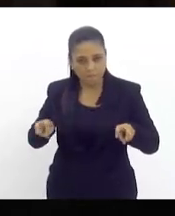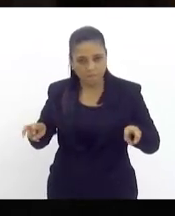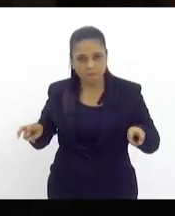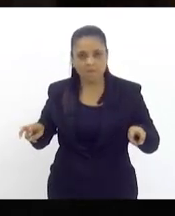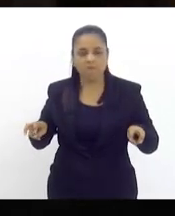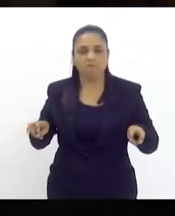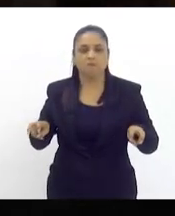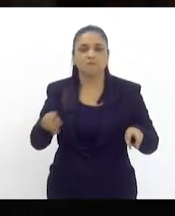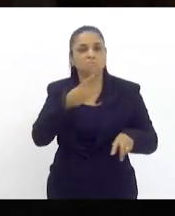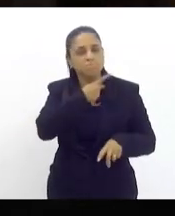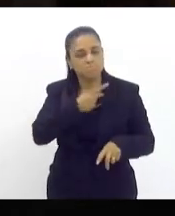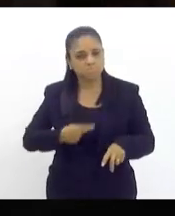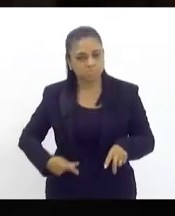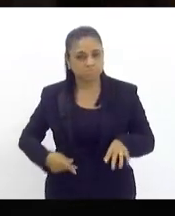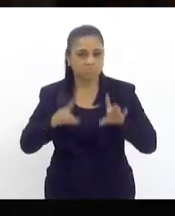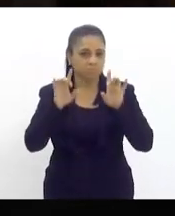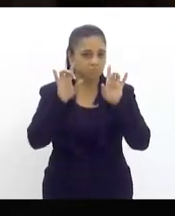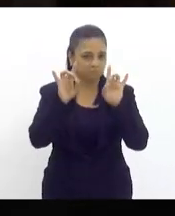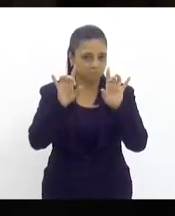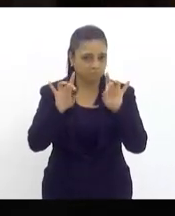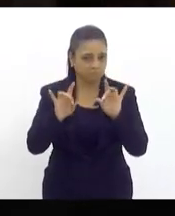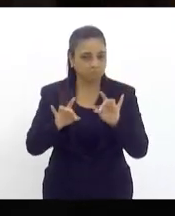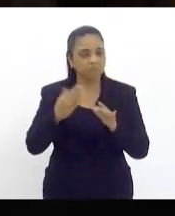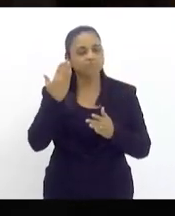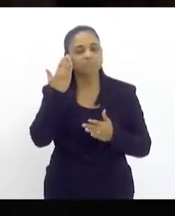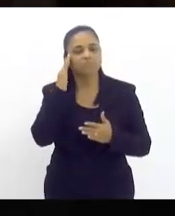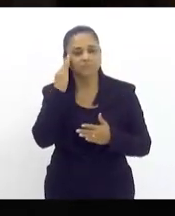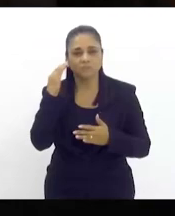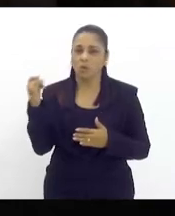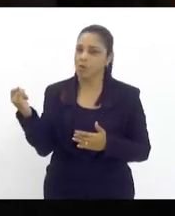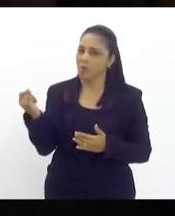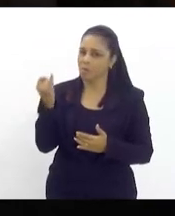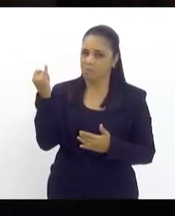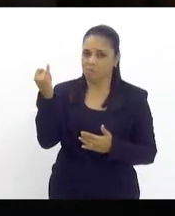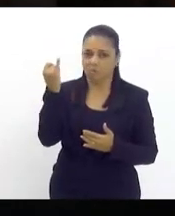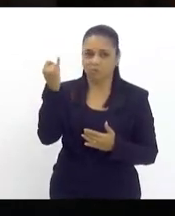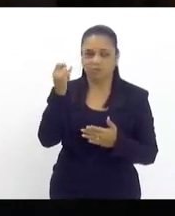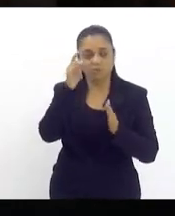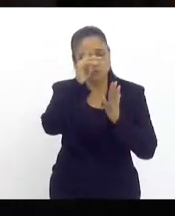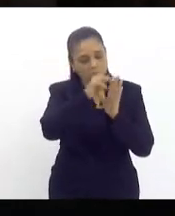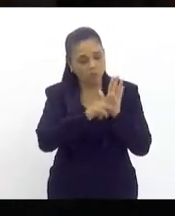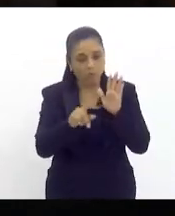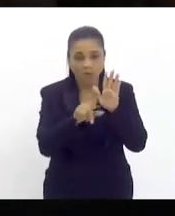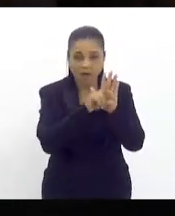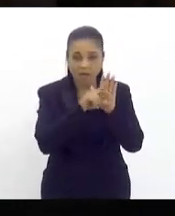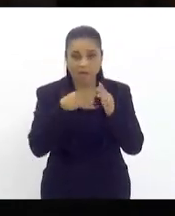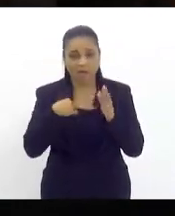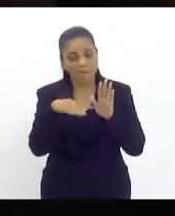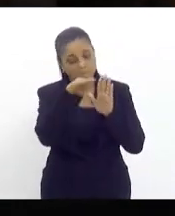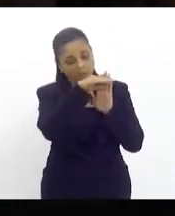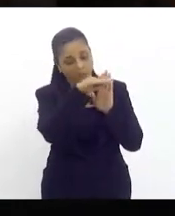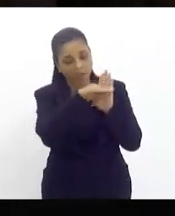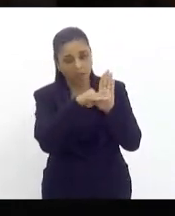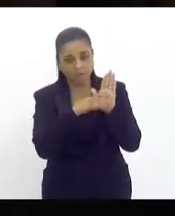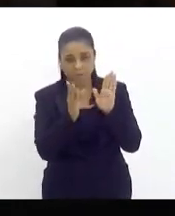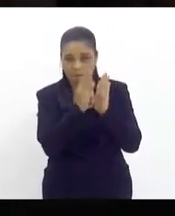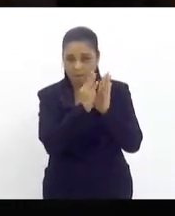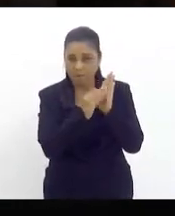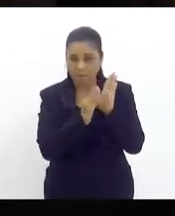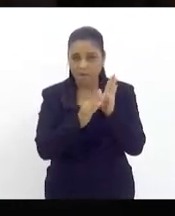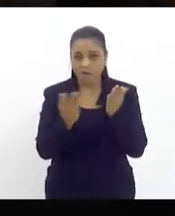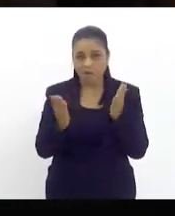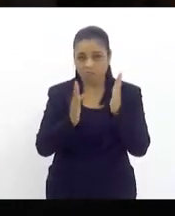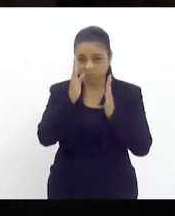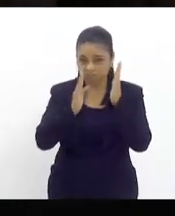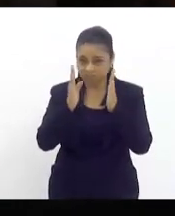especialmente da presidência que compreenderam a importância de fazer um projeto desse vir a pauta vira a ordem do dia para que fosse